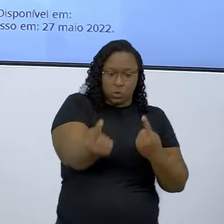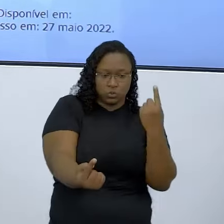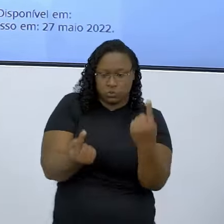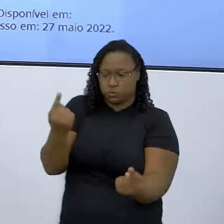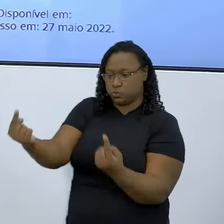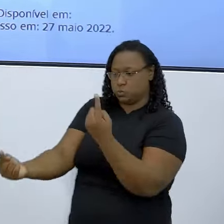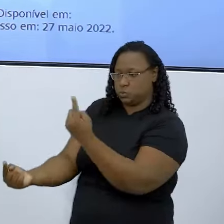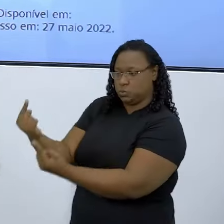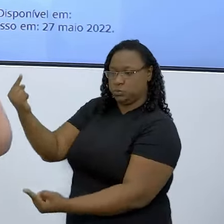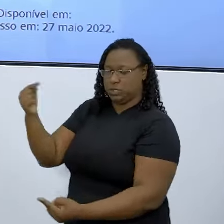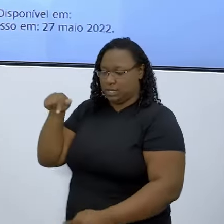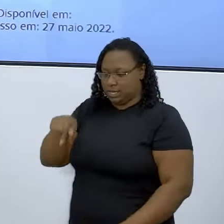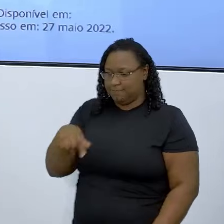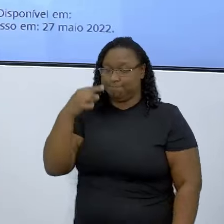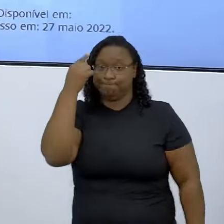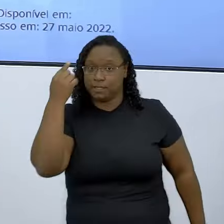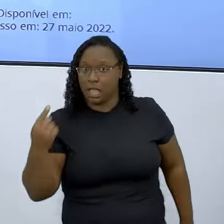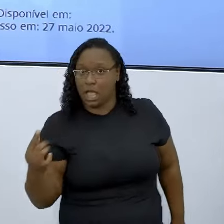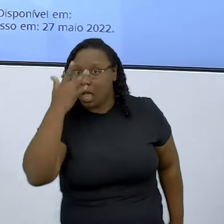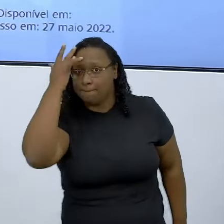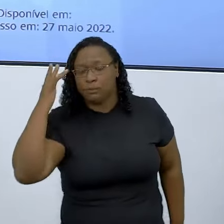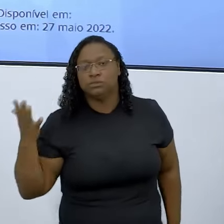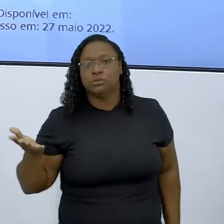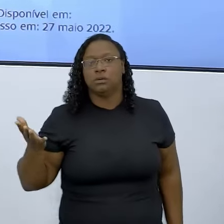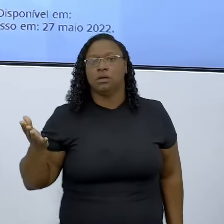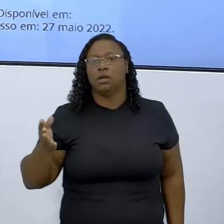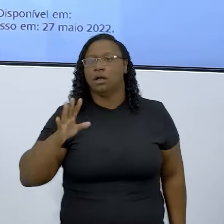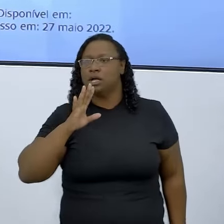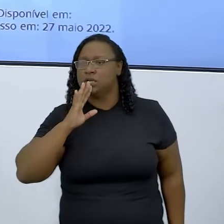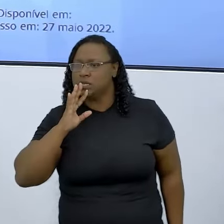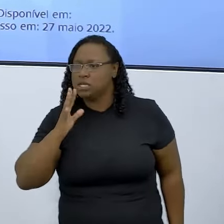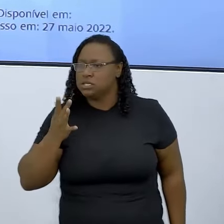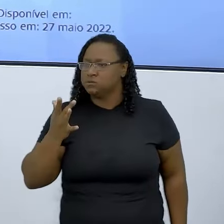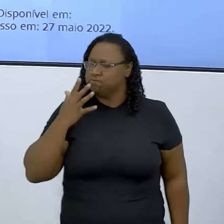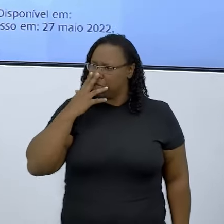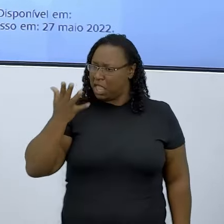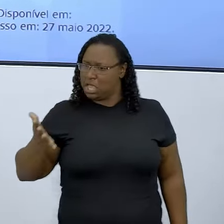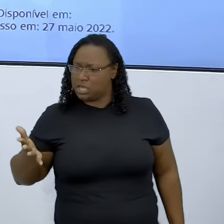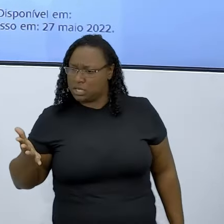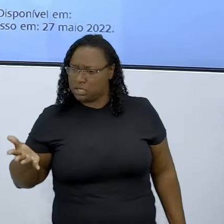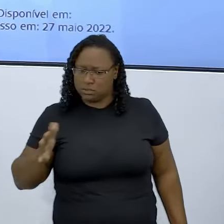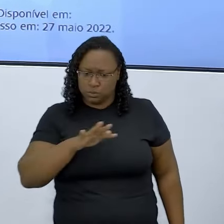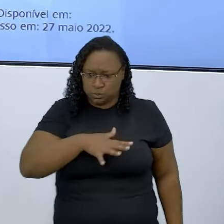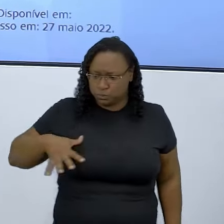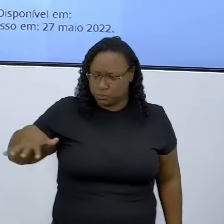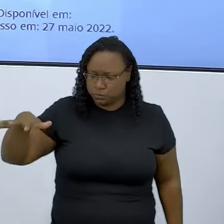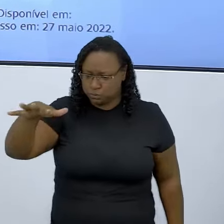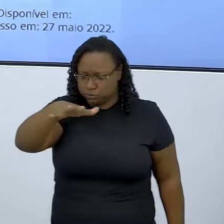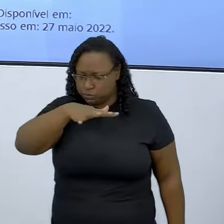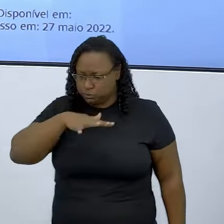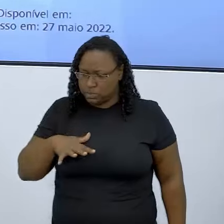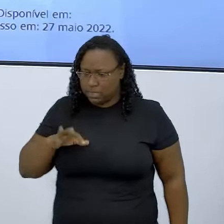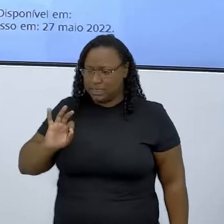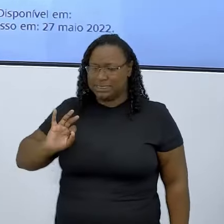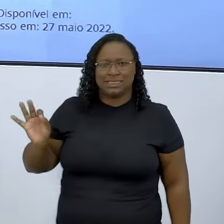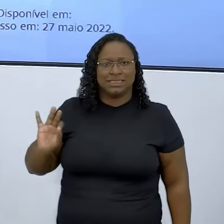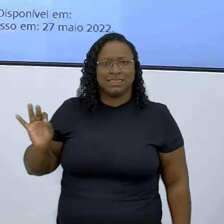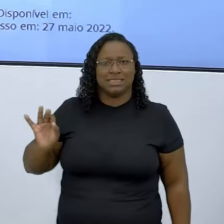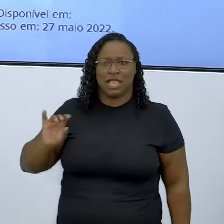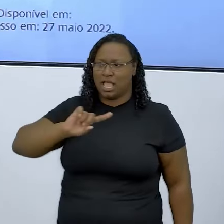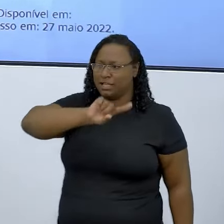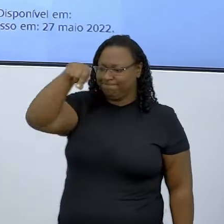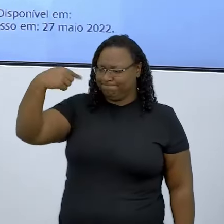para o indivíduo, e a gente começa a achar que tudo gira em torno apenas do indivíduo e que não tem nada externo que tenha um